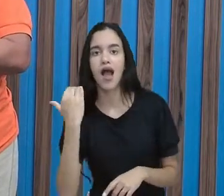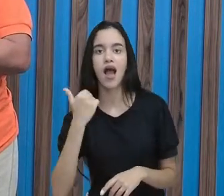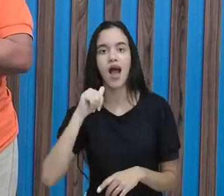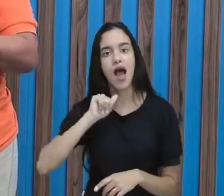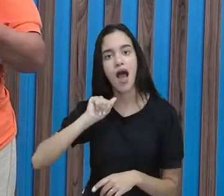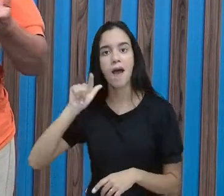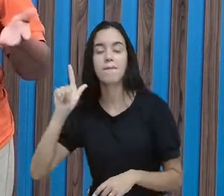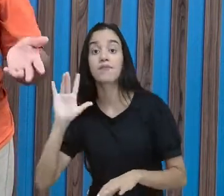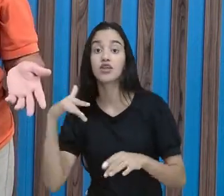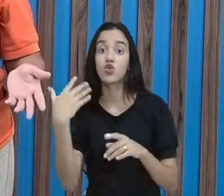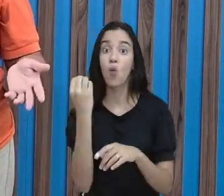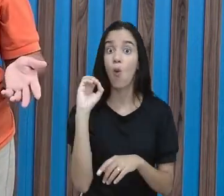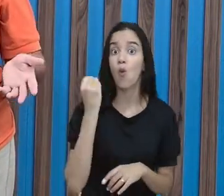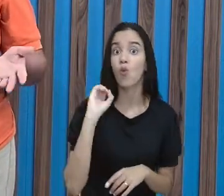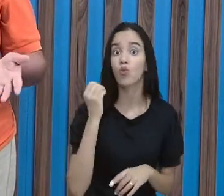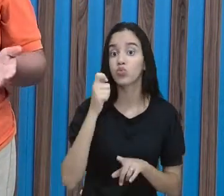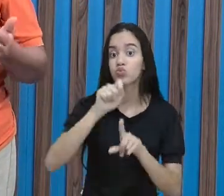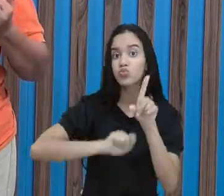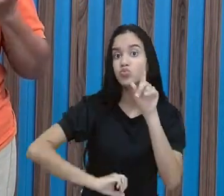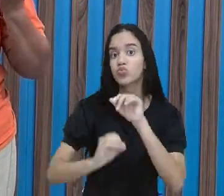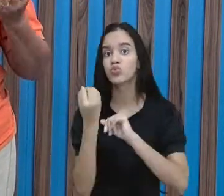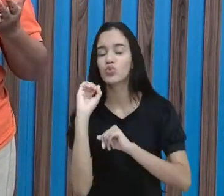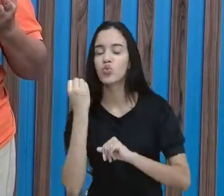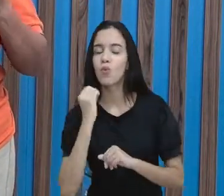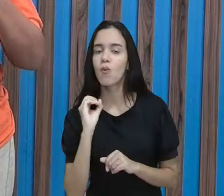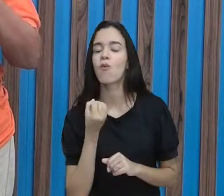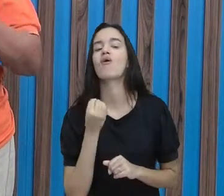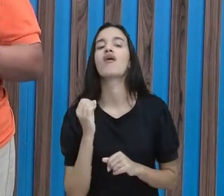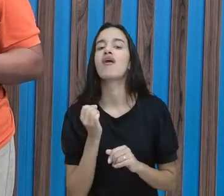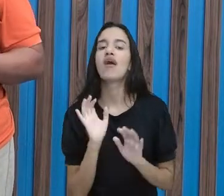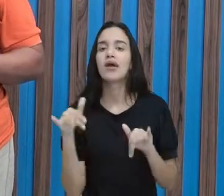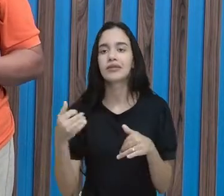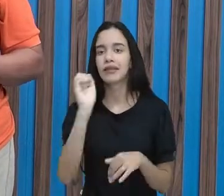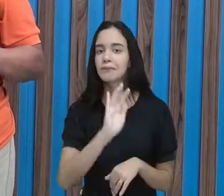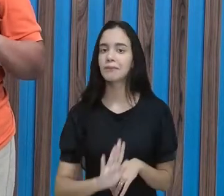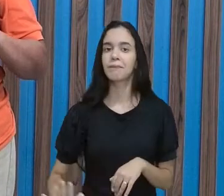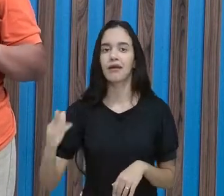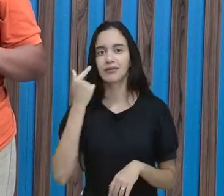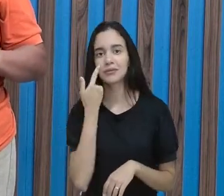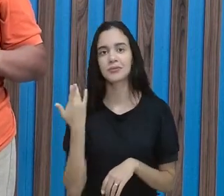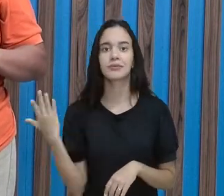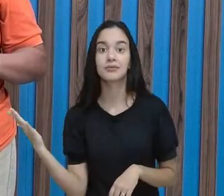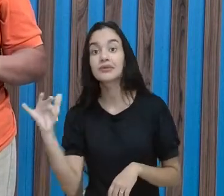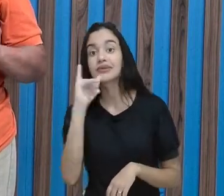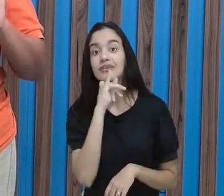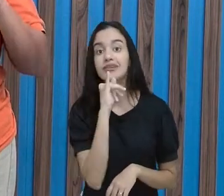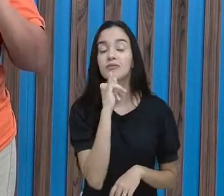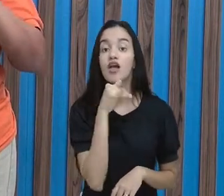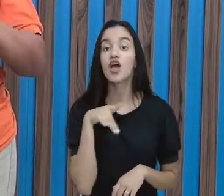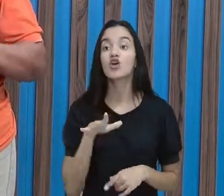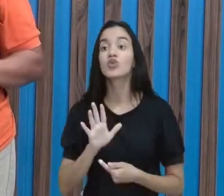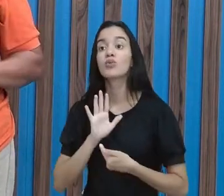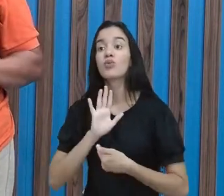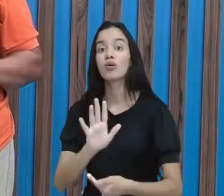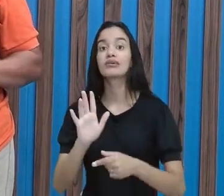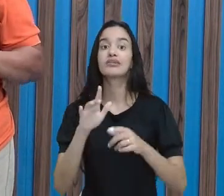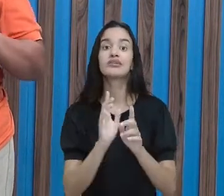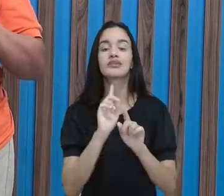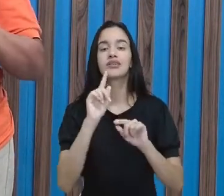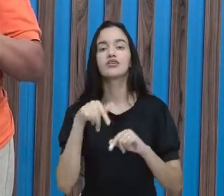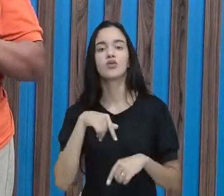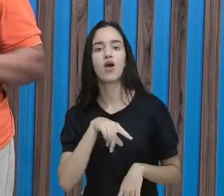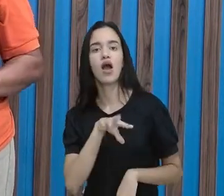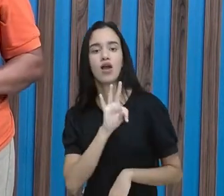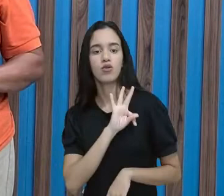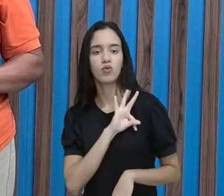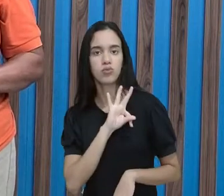abril, outubro, não é? E aí, nessa imagem, por exemplo, eu estou mostrando o calendário com aquele lacinho rosa que